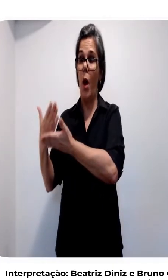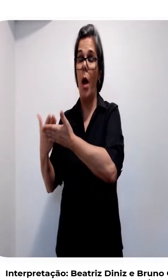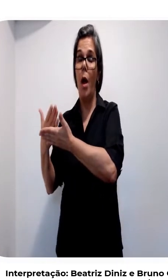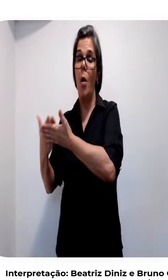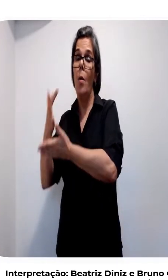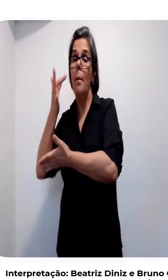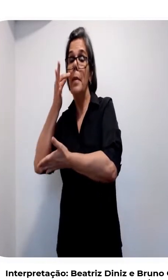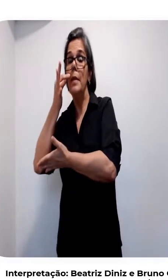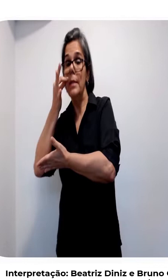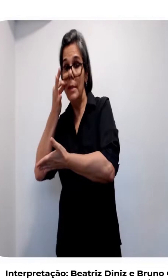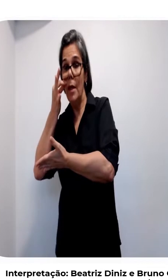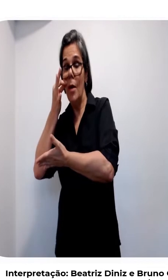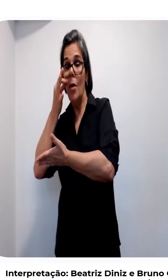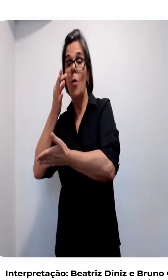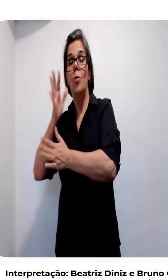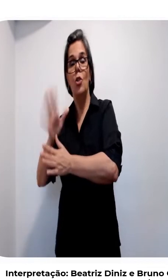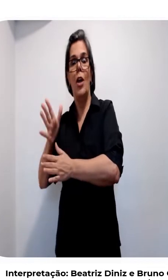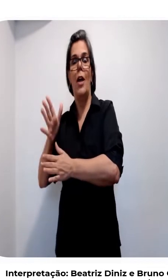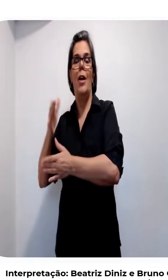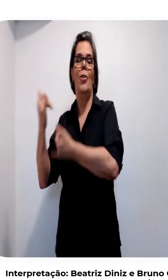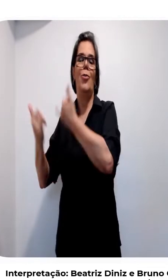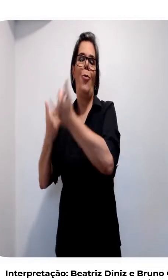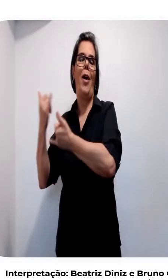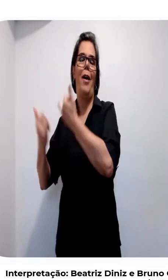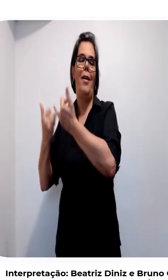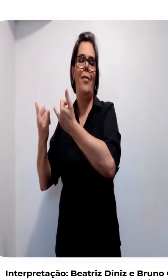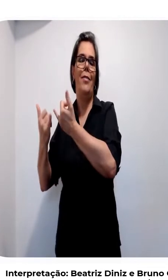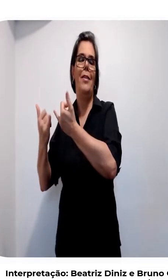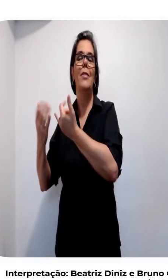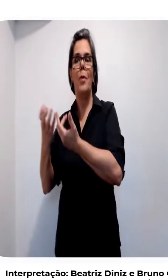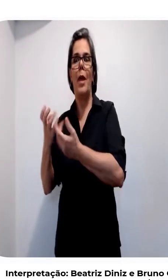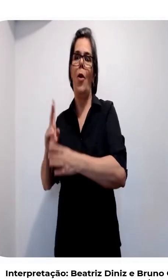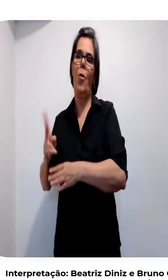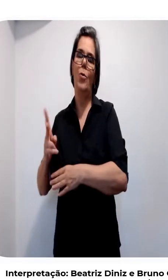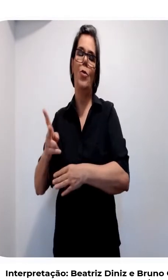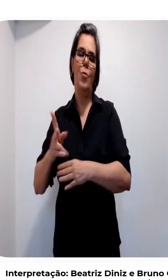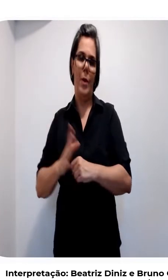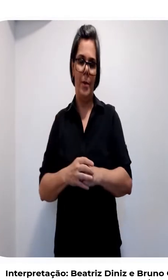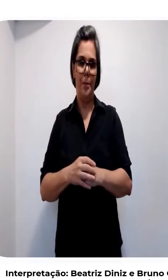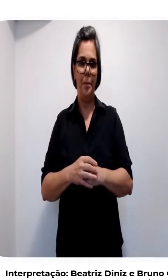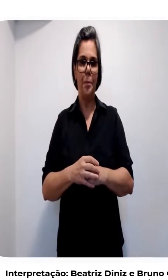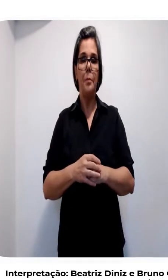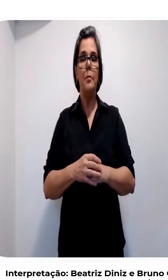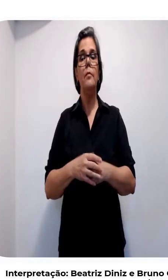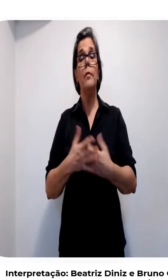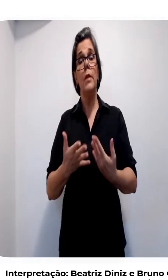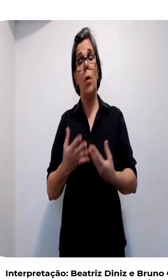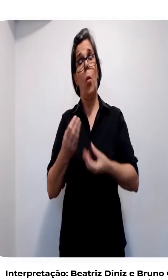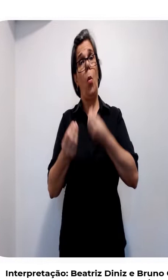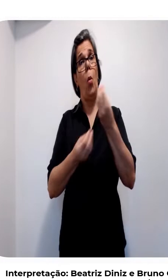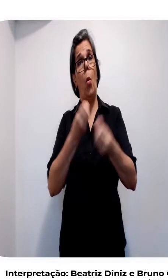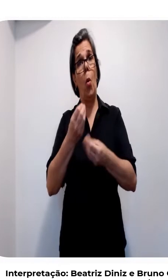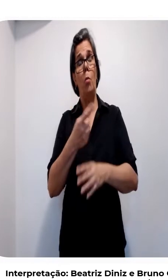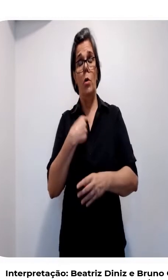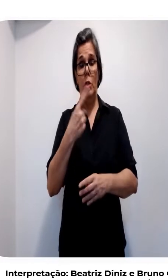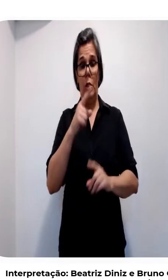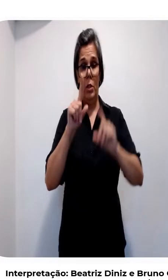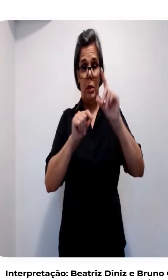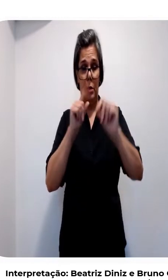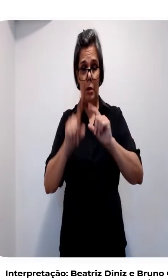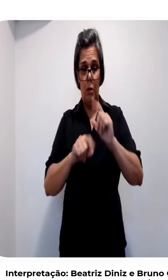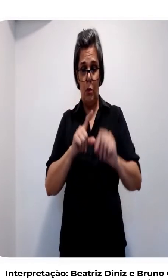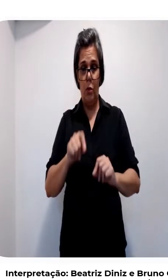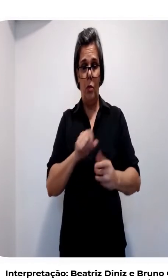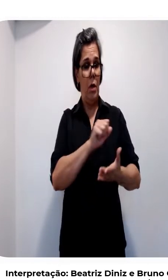então tem tido um retorno muito interessante. E sobre a seleção das atividades, na escola onde eu trabalho, a gente